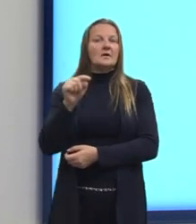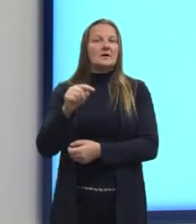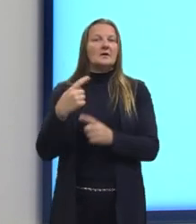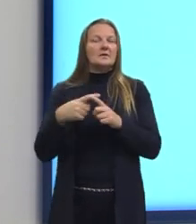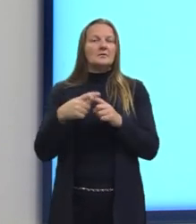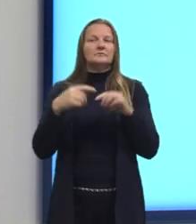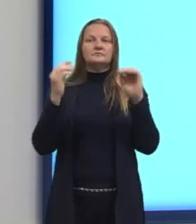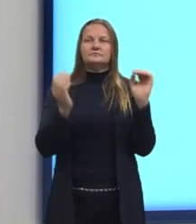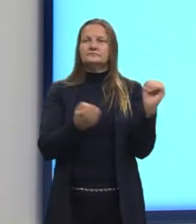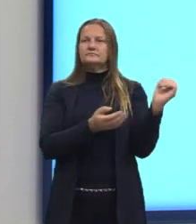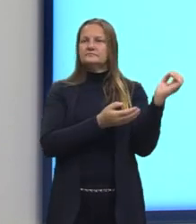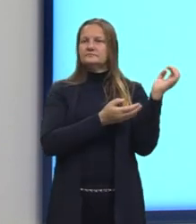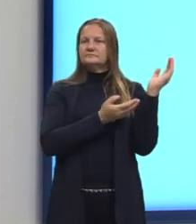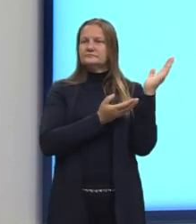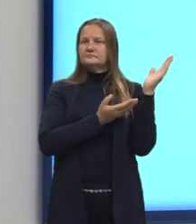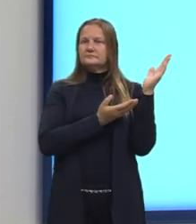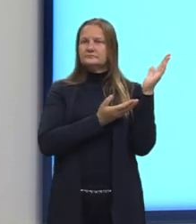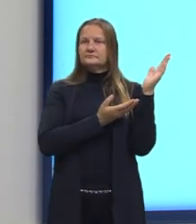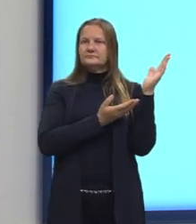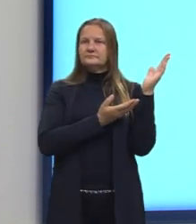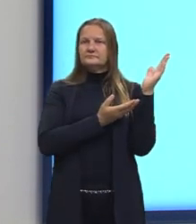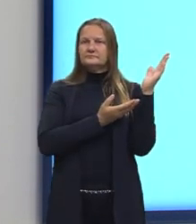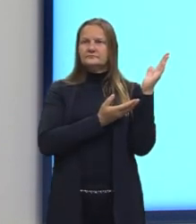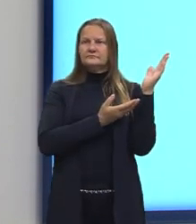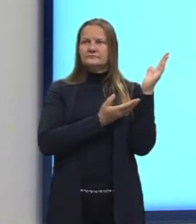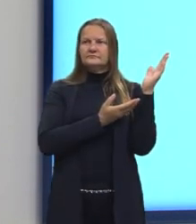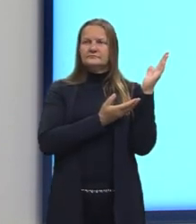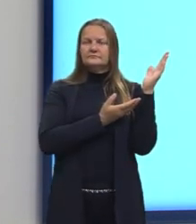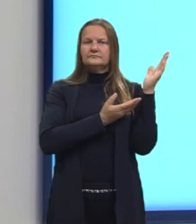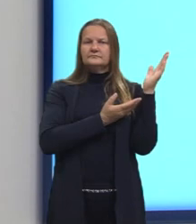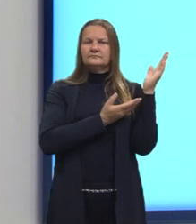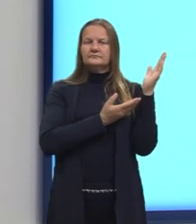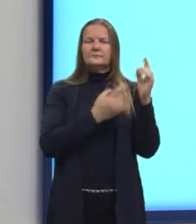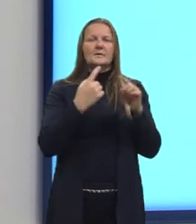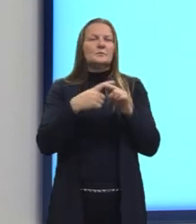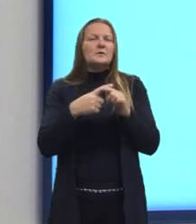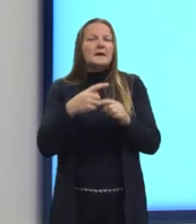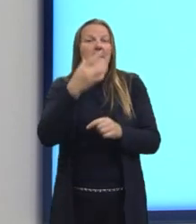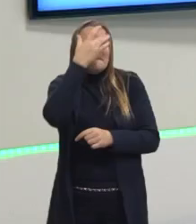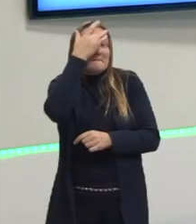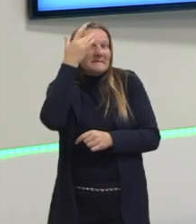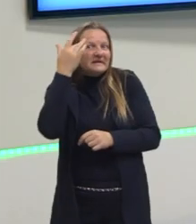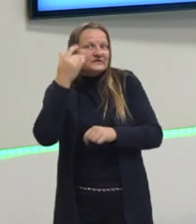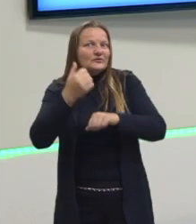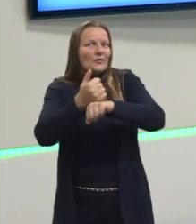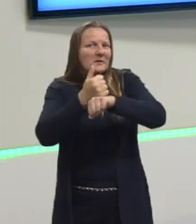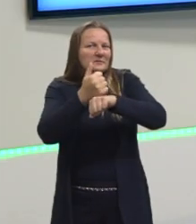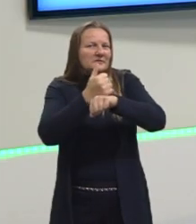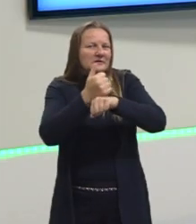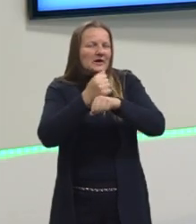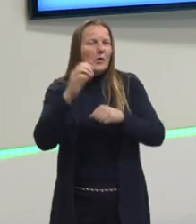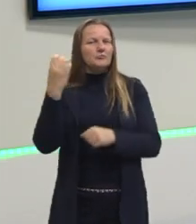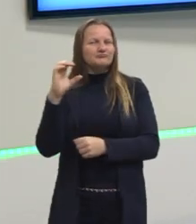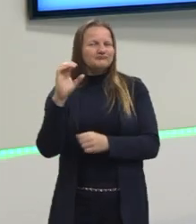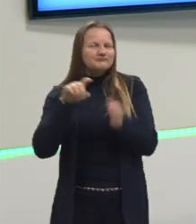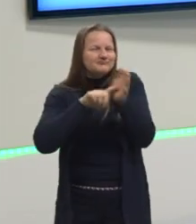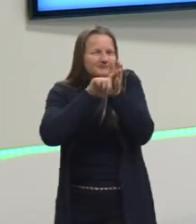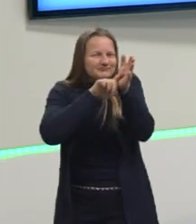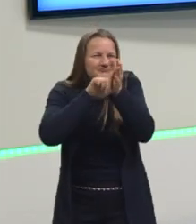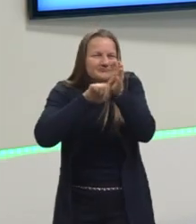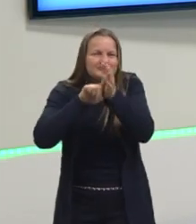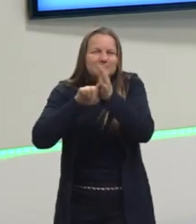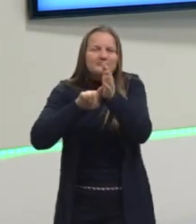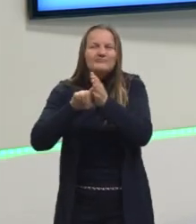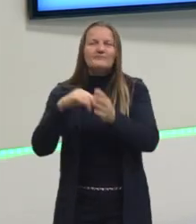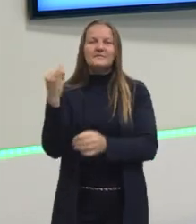a gente já vê bastante acontecer as unidades de medida elas ganham nomes de pessoas da ciência né que foram importantes